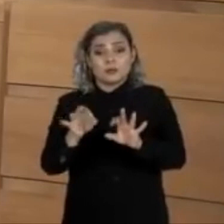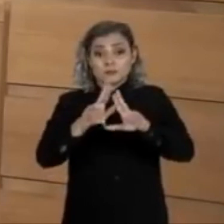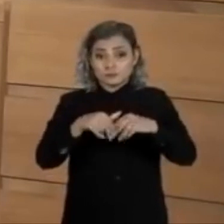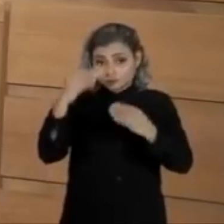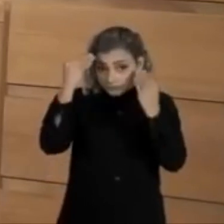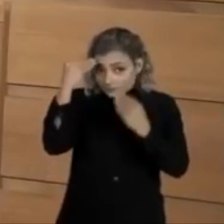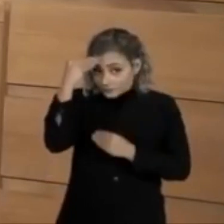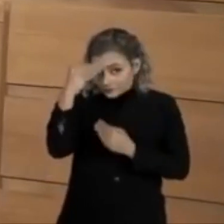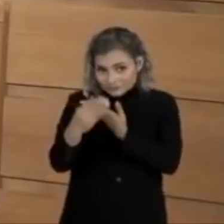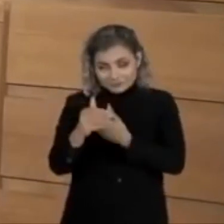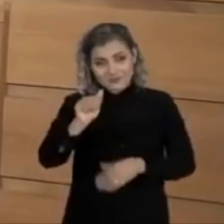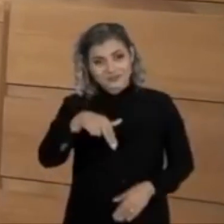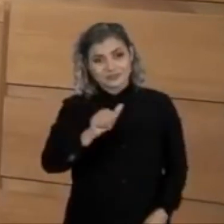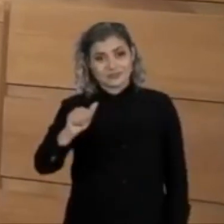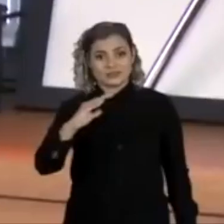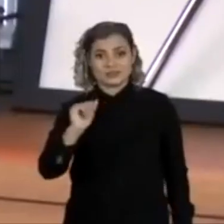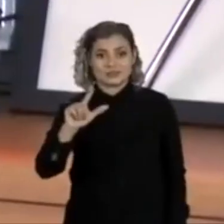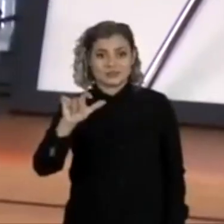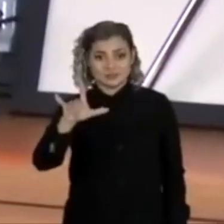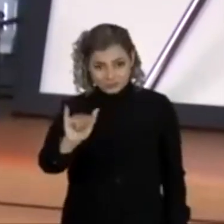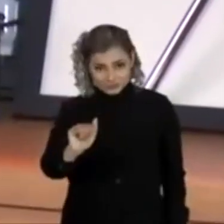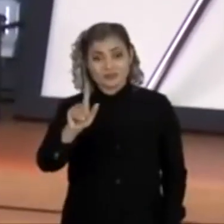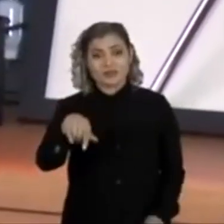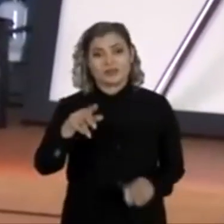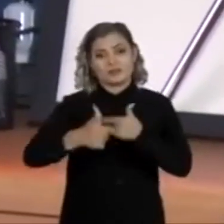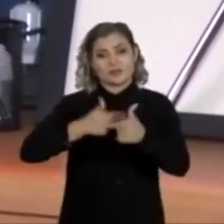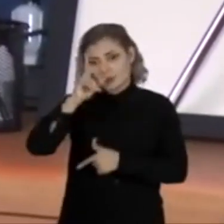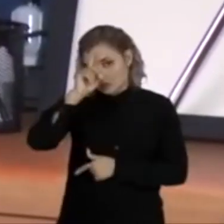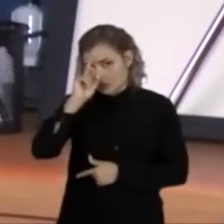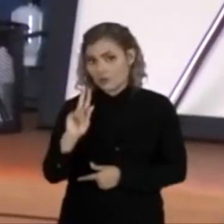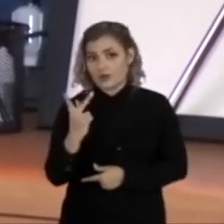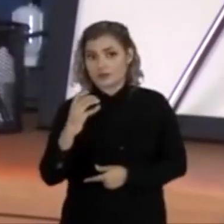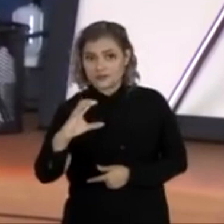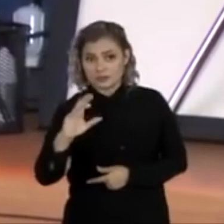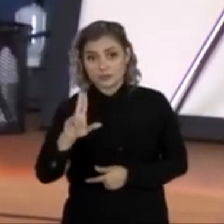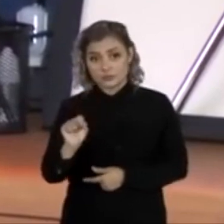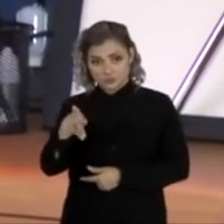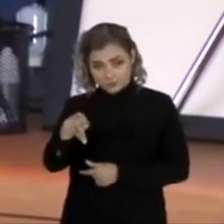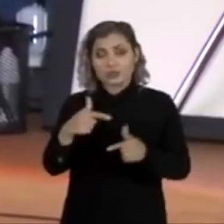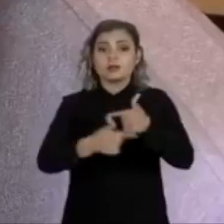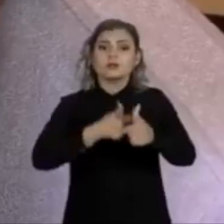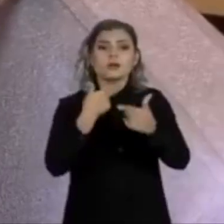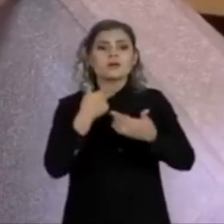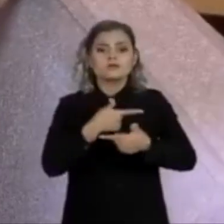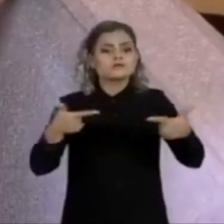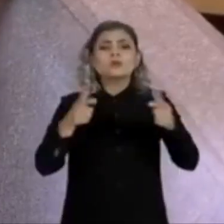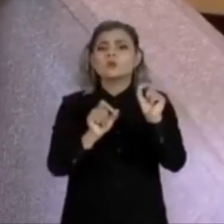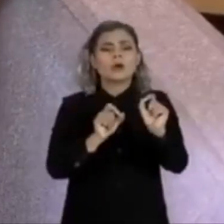e adolescência ana cláudia meu cop do hospital das clínicas da usp esclarece que a alteração de humor